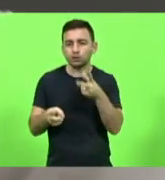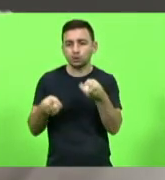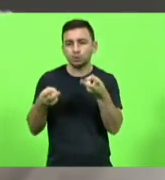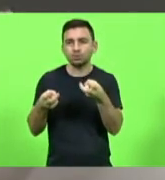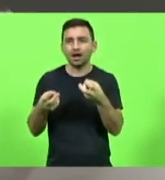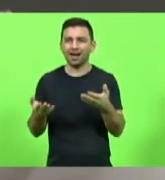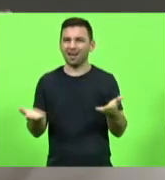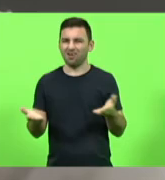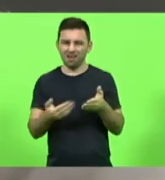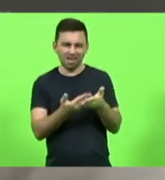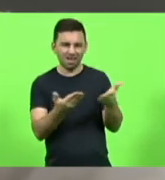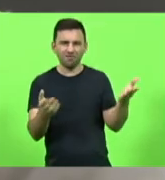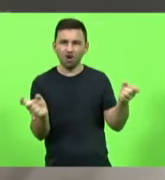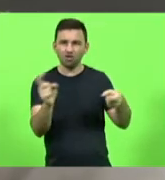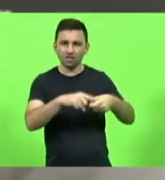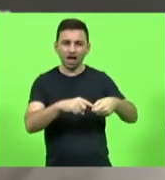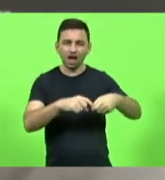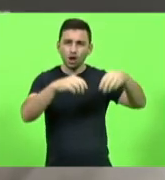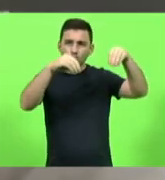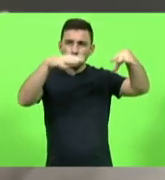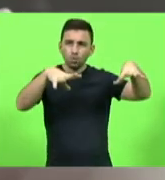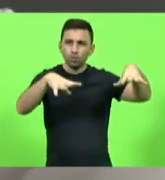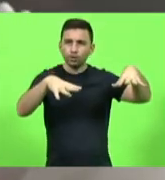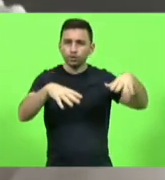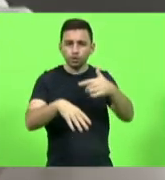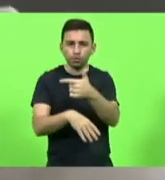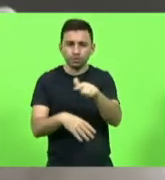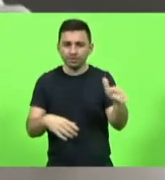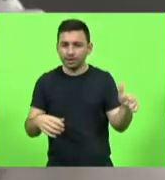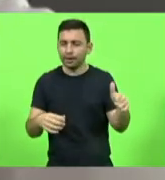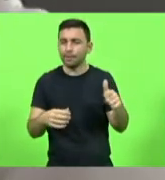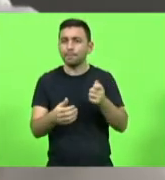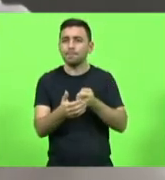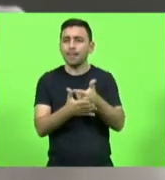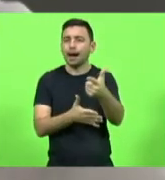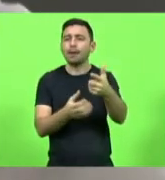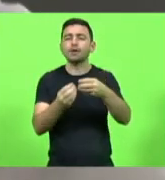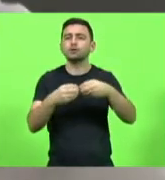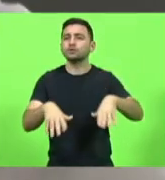restabelecer a luz, ninguém aparece para pagar esse prejuízo. Muito obrigado, senhor presidente.